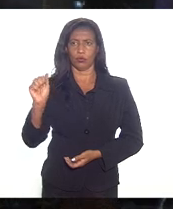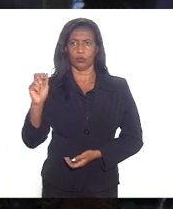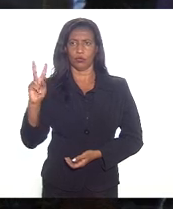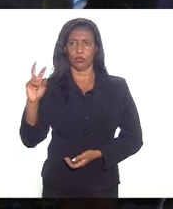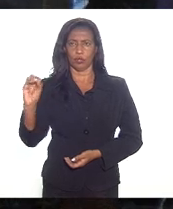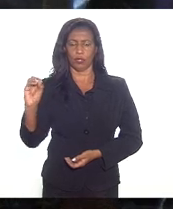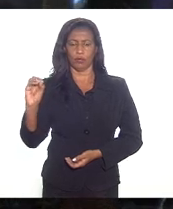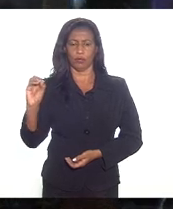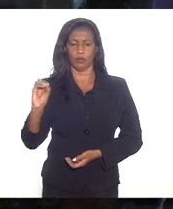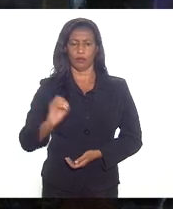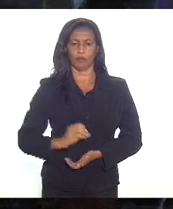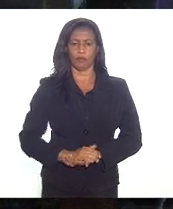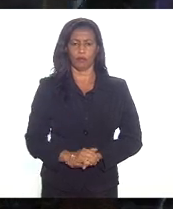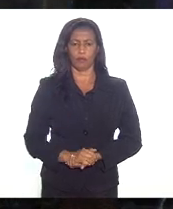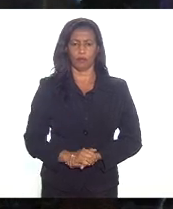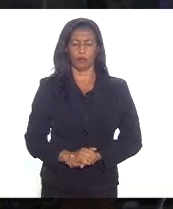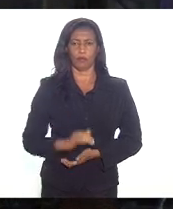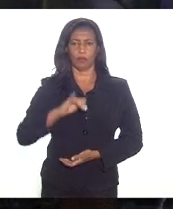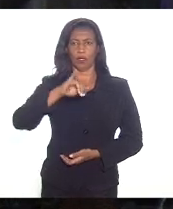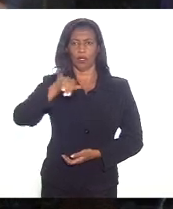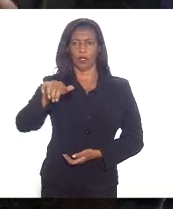Deputado Jair Bittencourt.